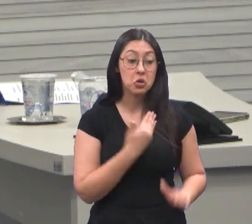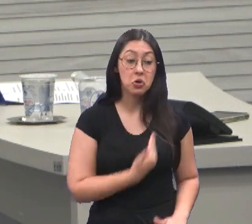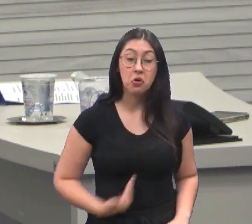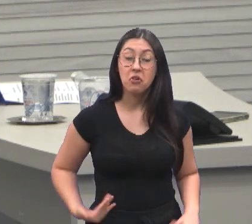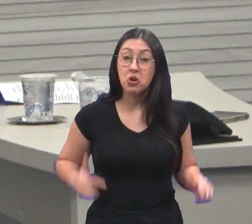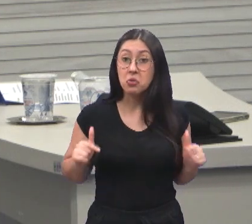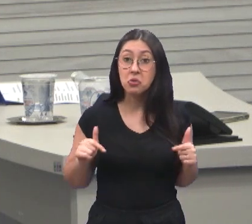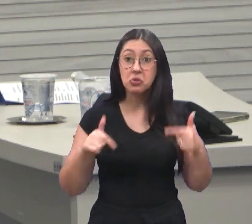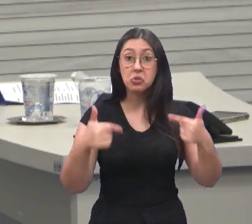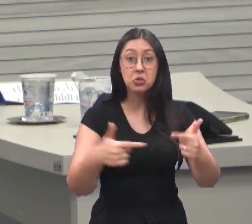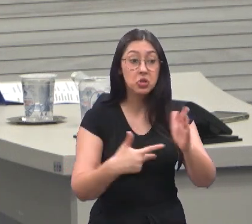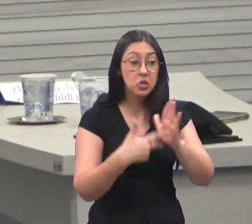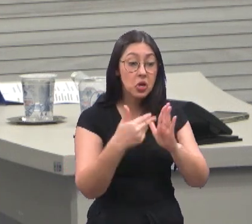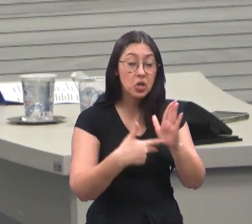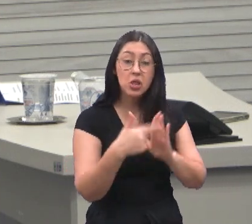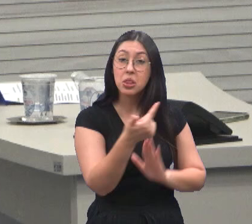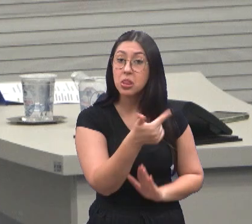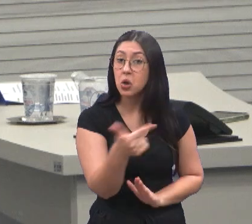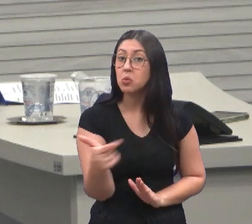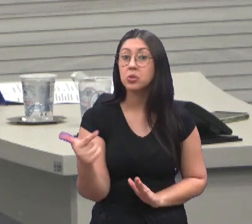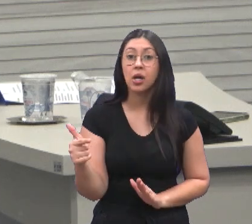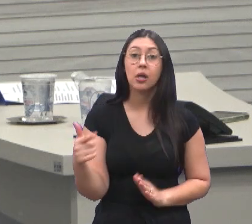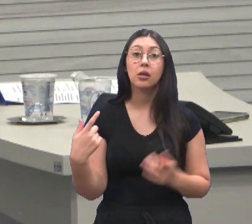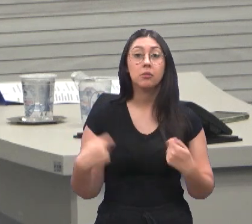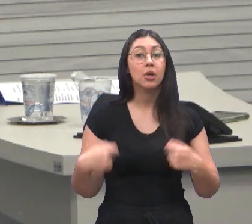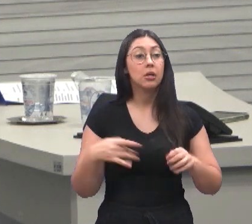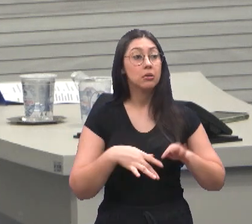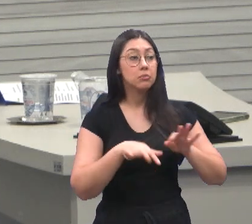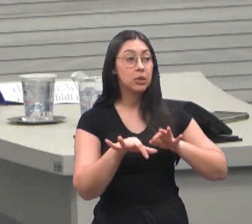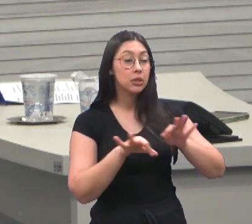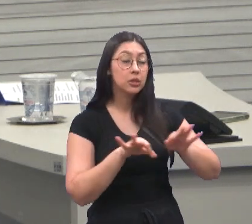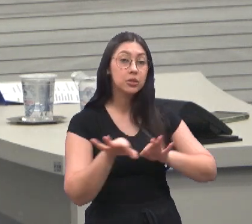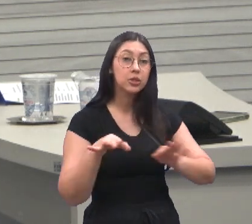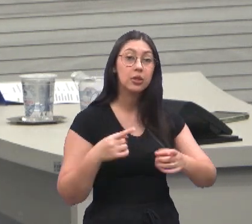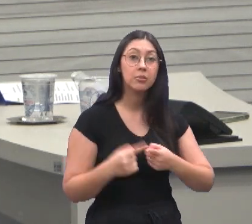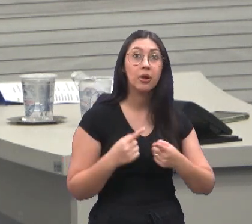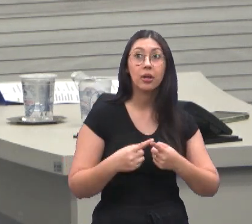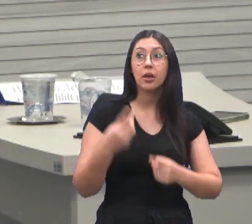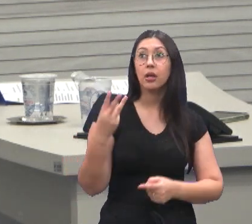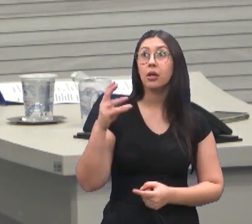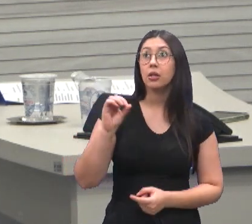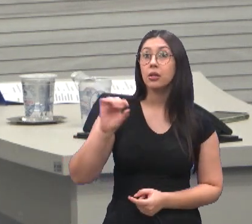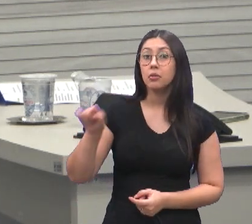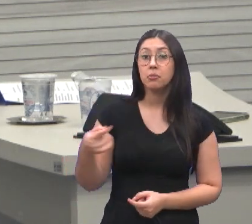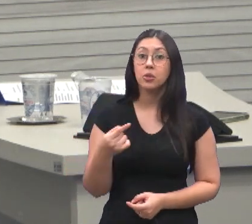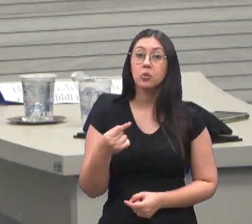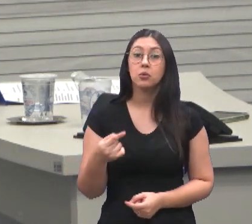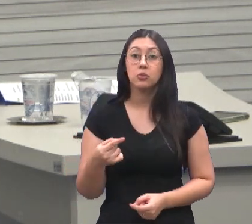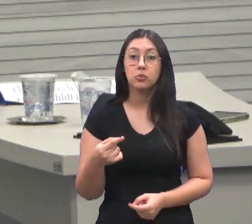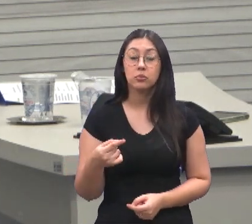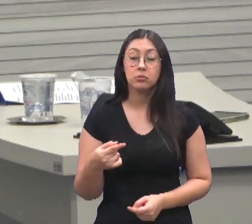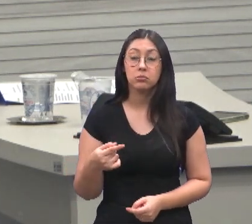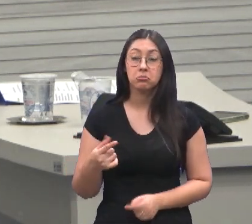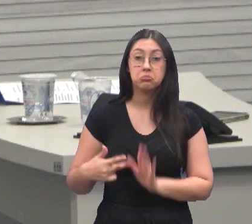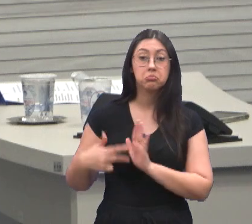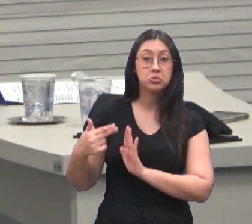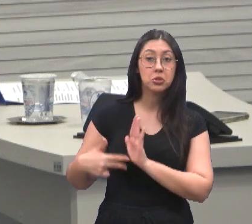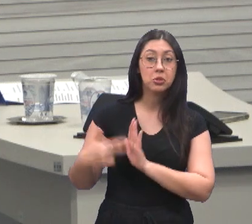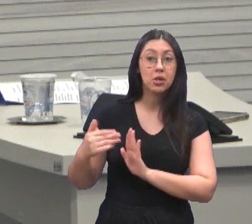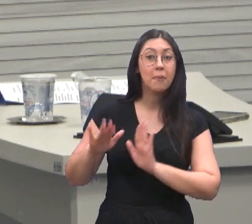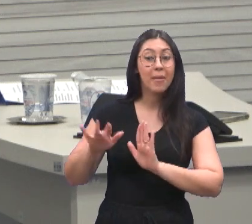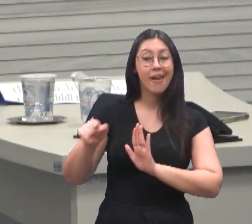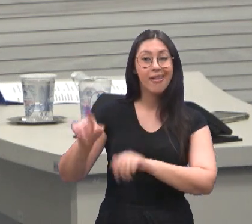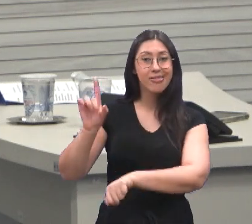castração desses animais abandonados, né? Tem que se pensar, né? Quando a gente fala de mais de 30 mil animais castrados, são animais que têm proprietário,